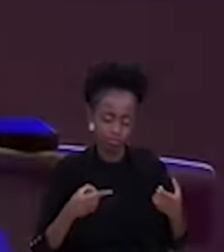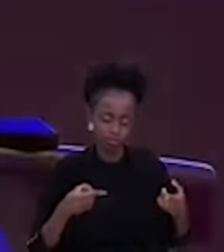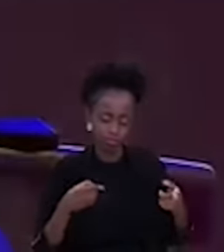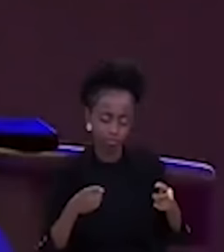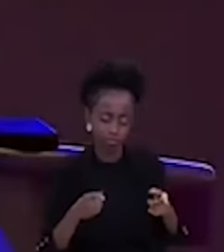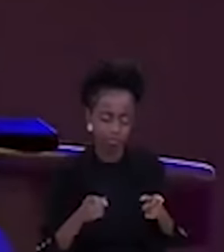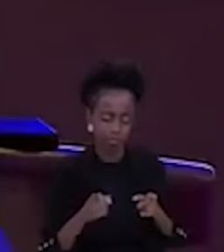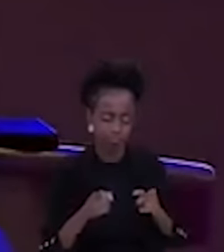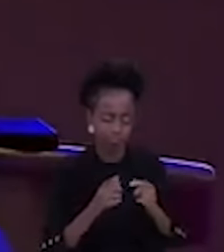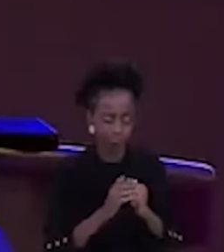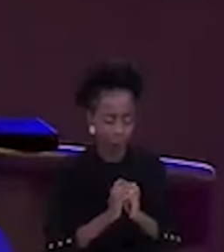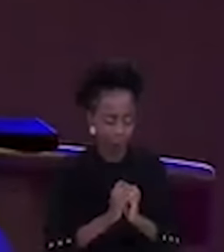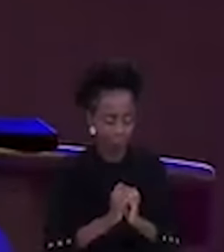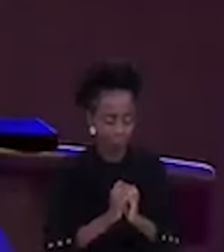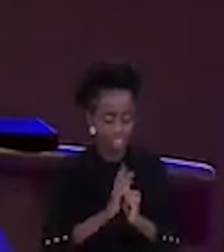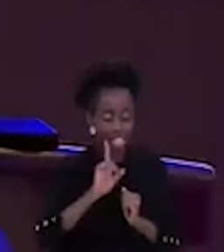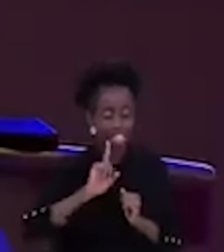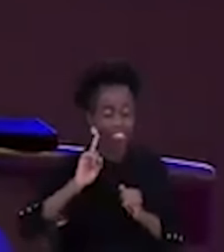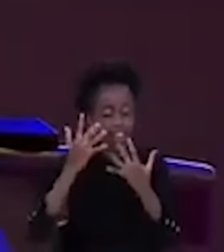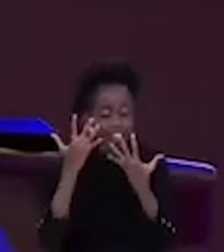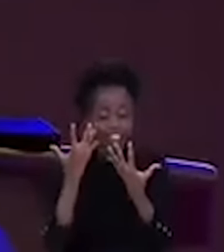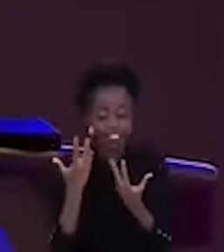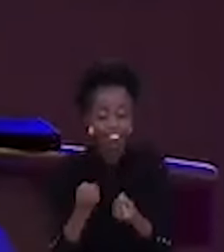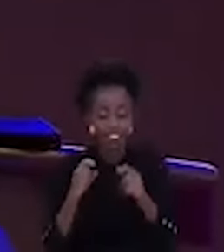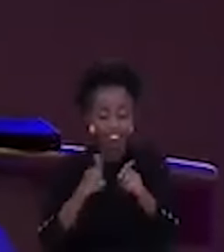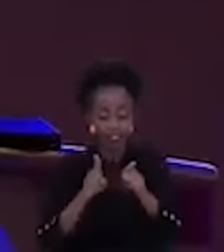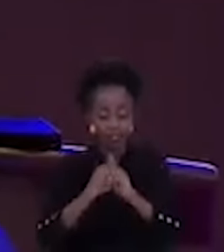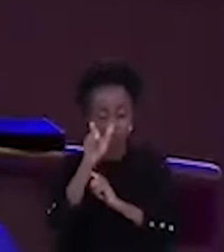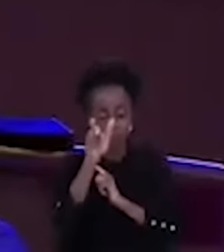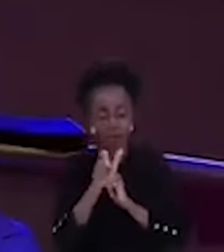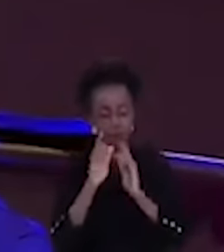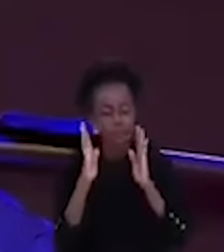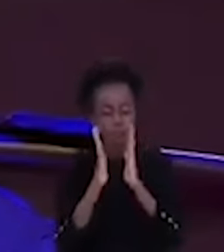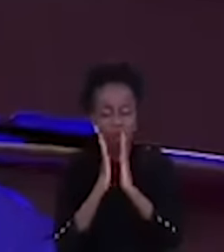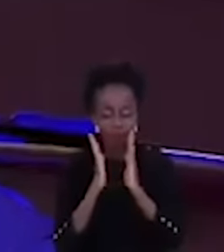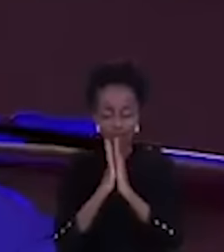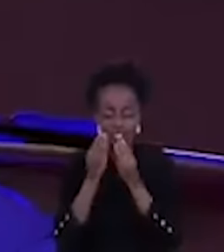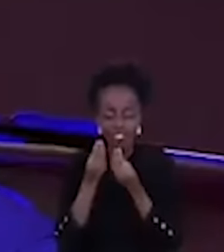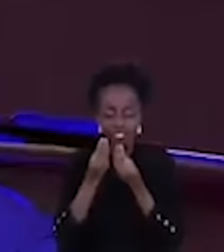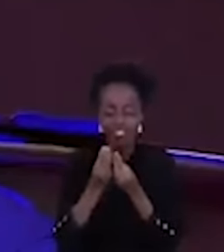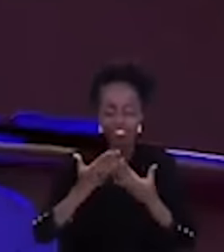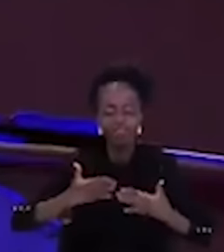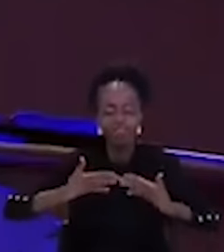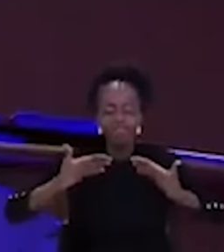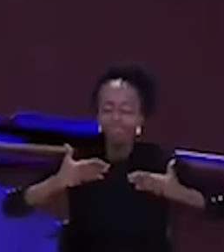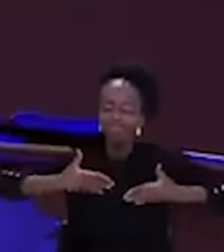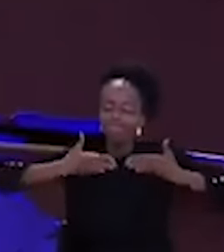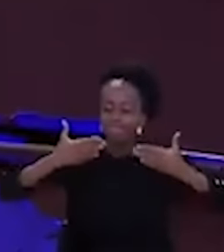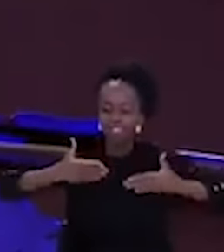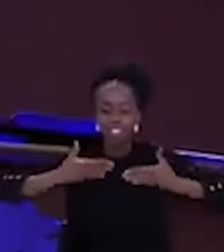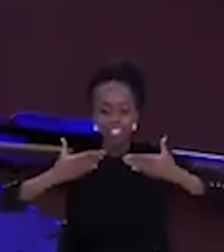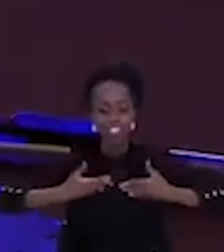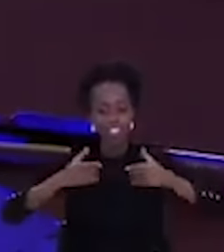fiz. Ele recebe o seu louvor e lhe traz uma alegria indizível.